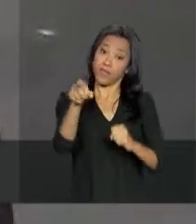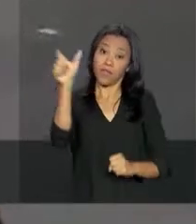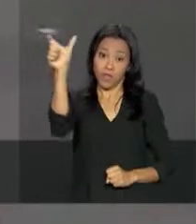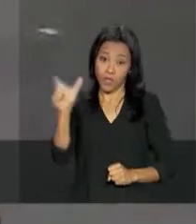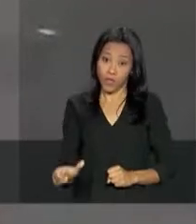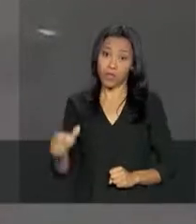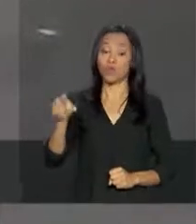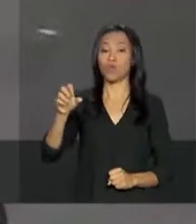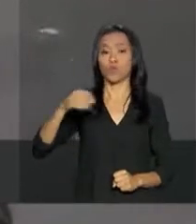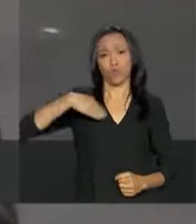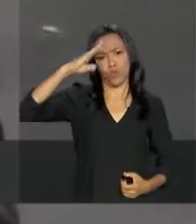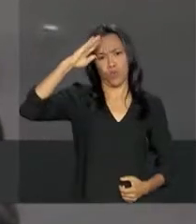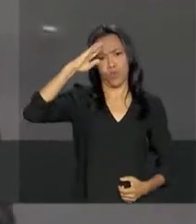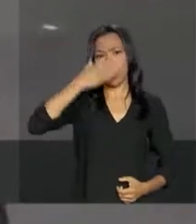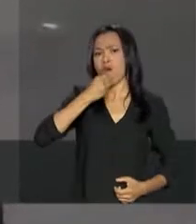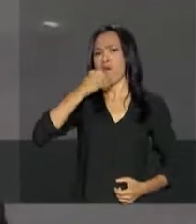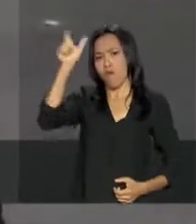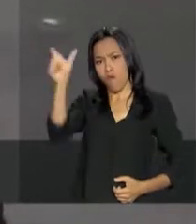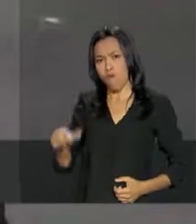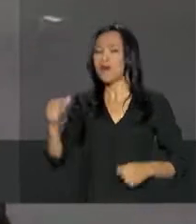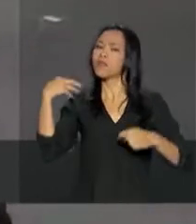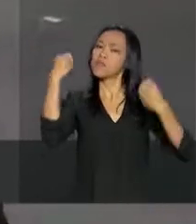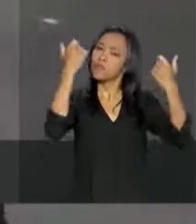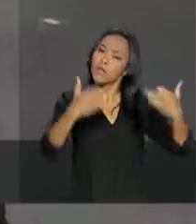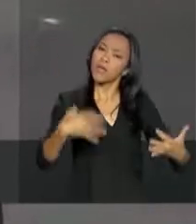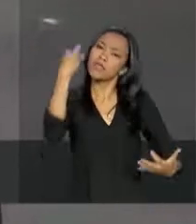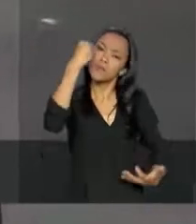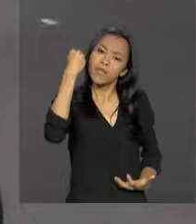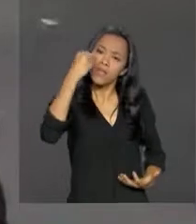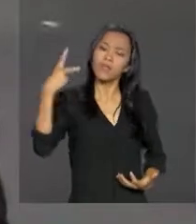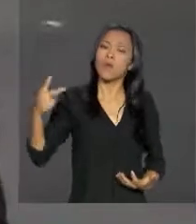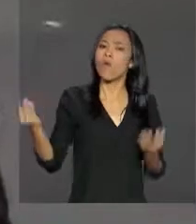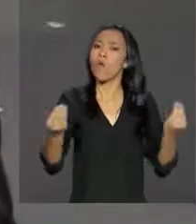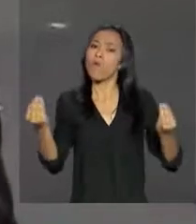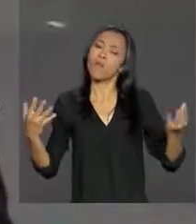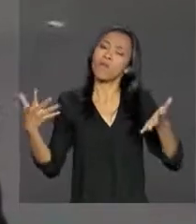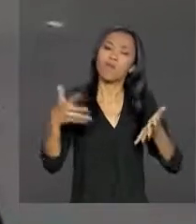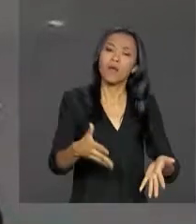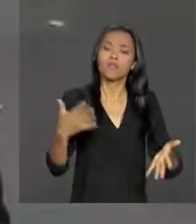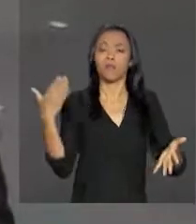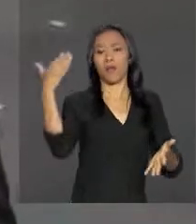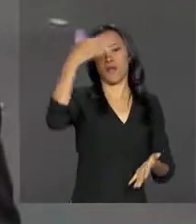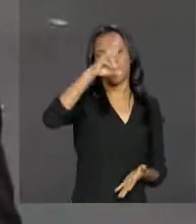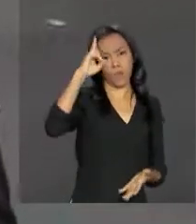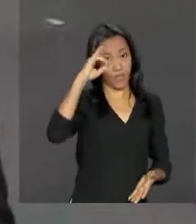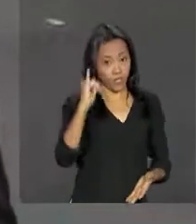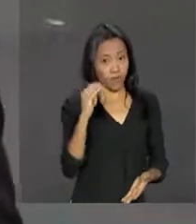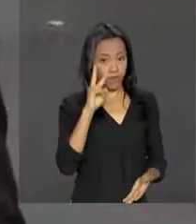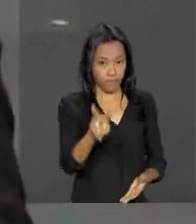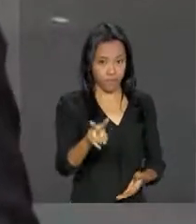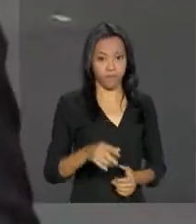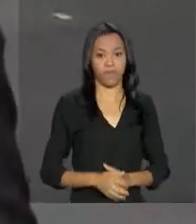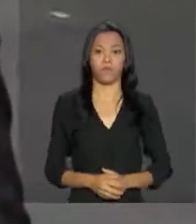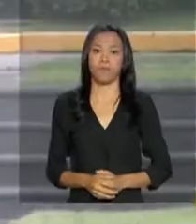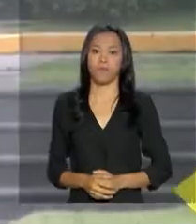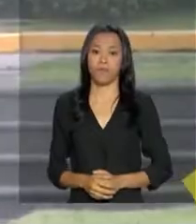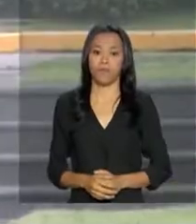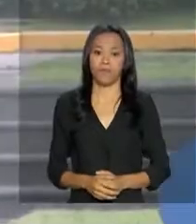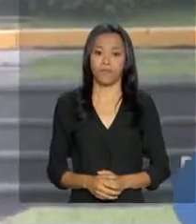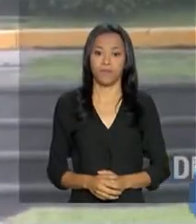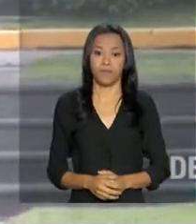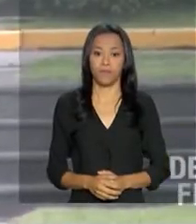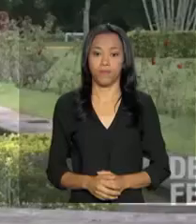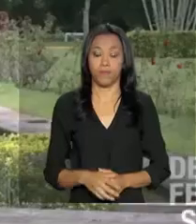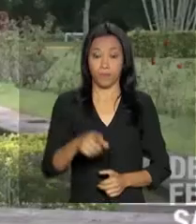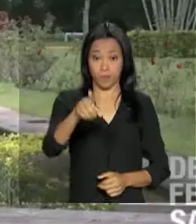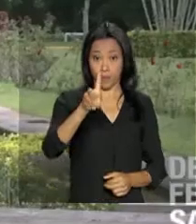Silva conta como foi a experiência de participar da missão de paz no Haiti. Vamos ver.